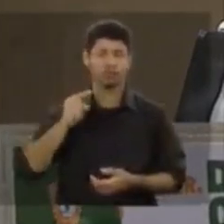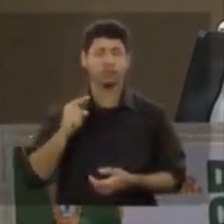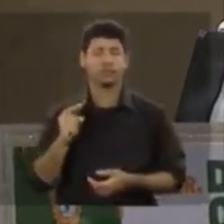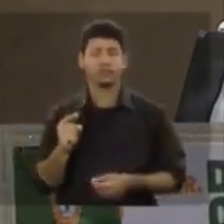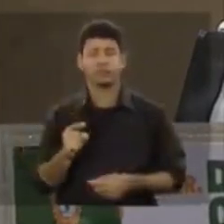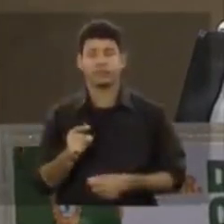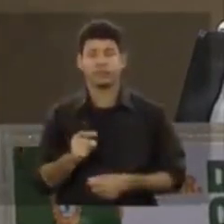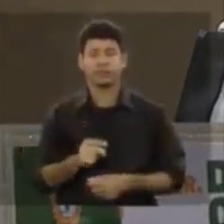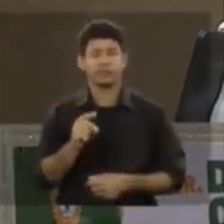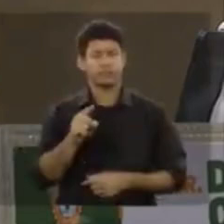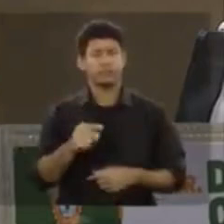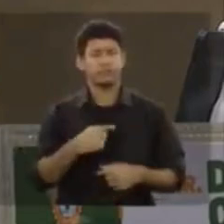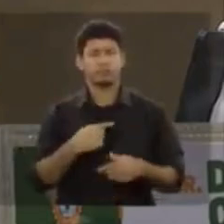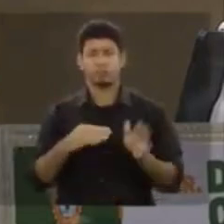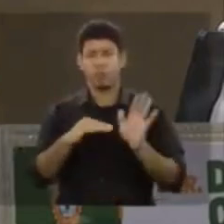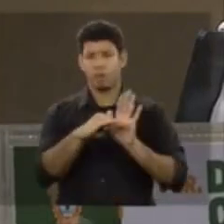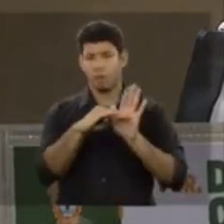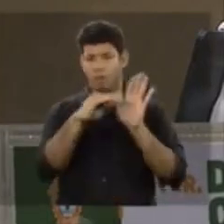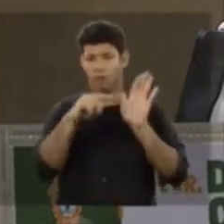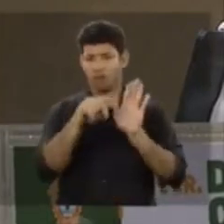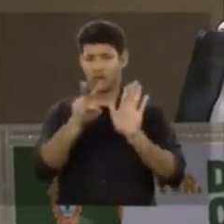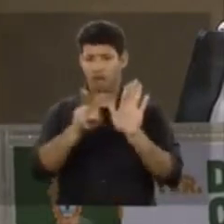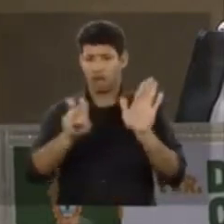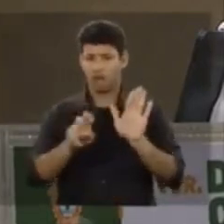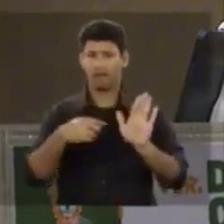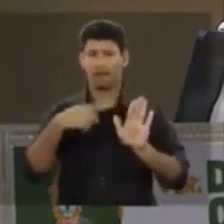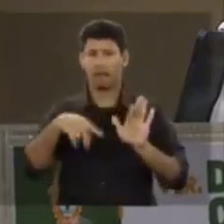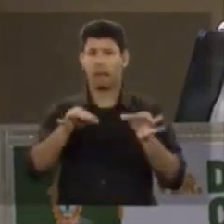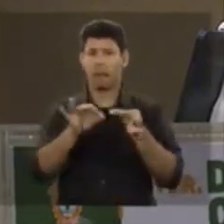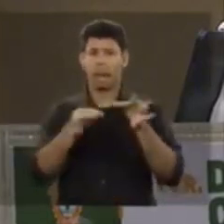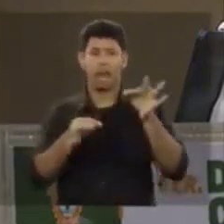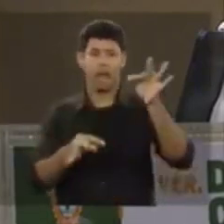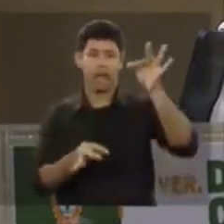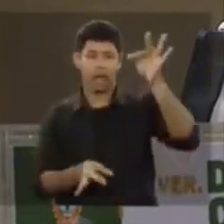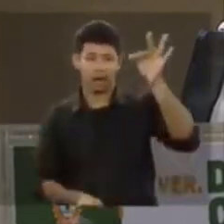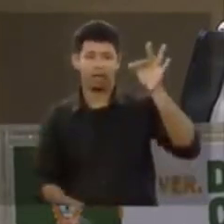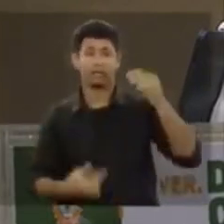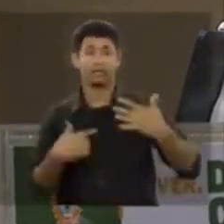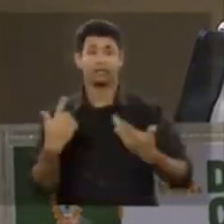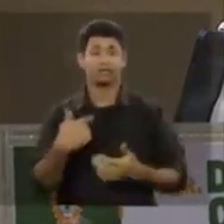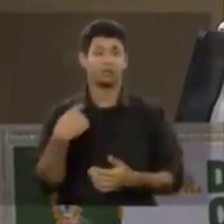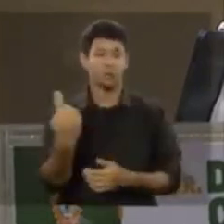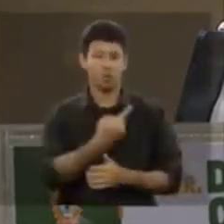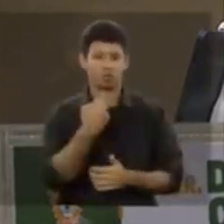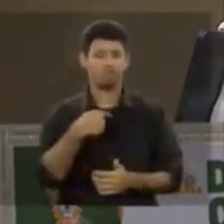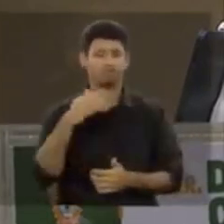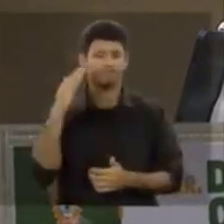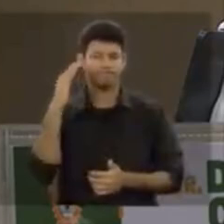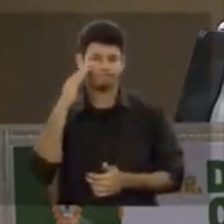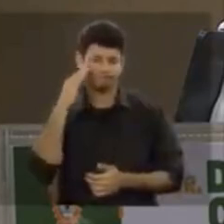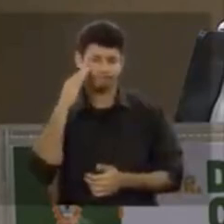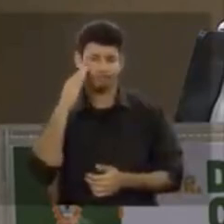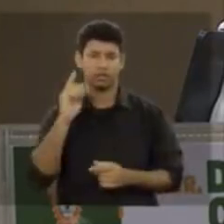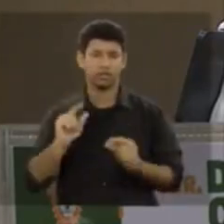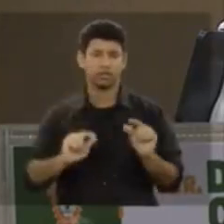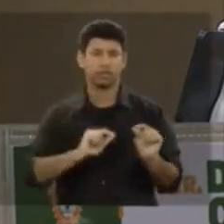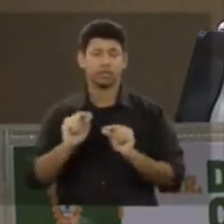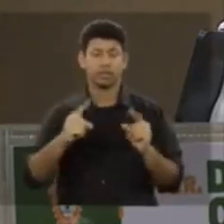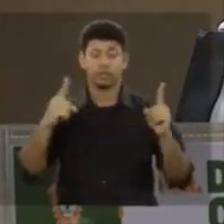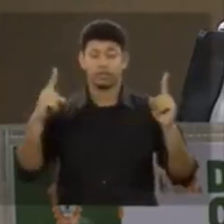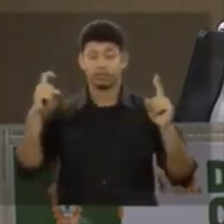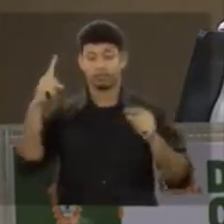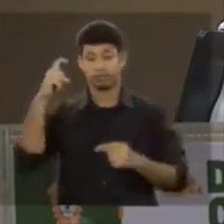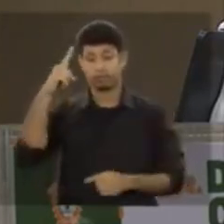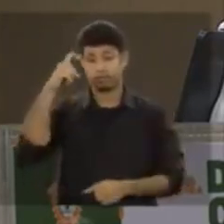essa essa pauta ela é muito extensa né sabemos nós que essas